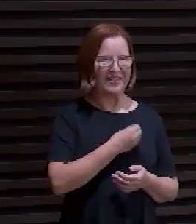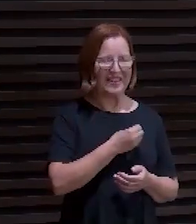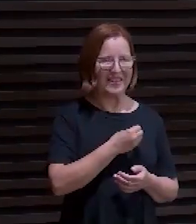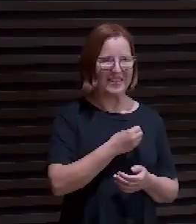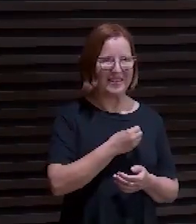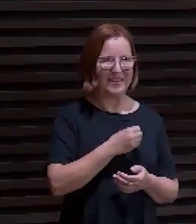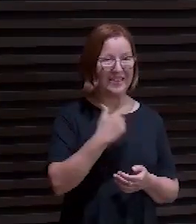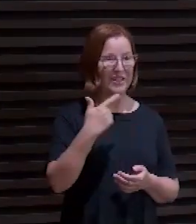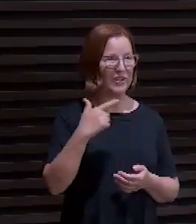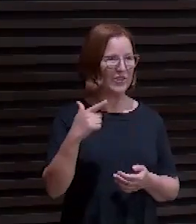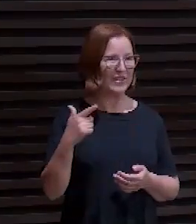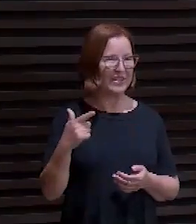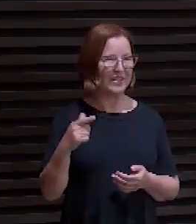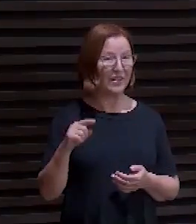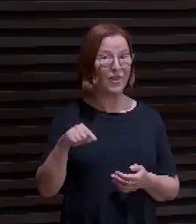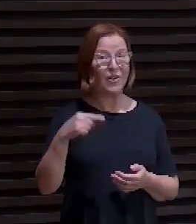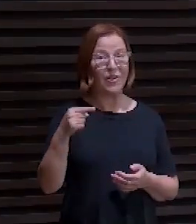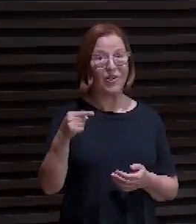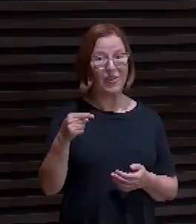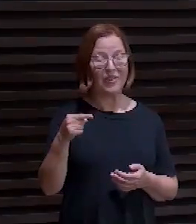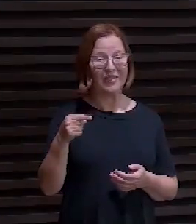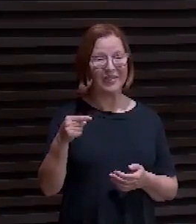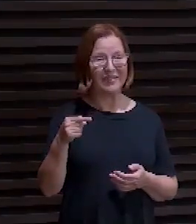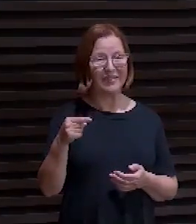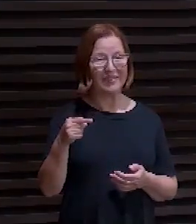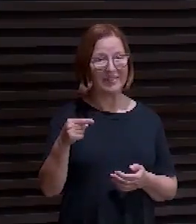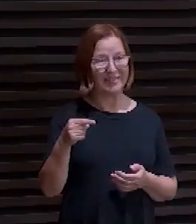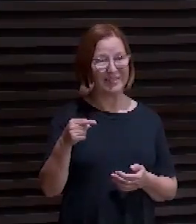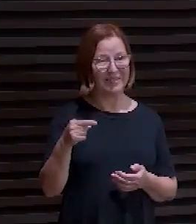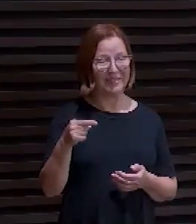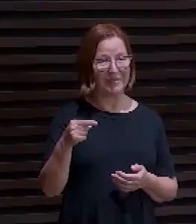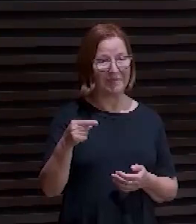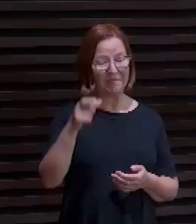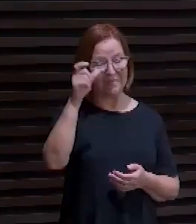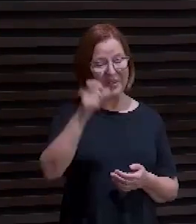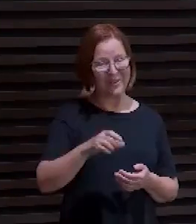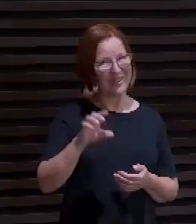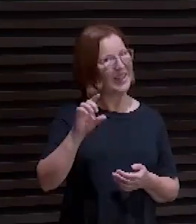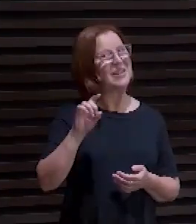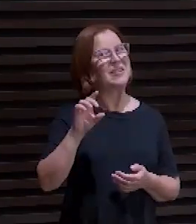Eu não tenho outra consideração a não ser Jesus Cristo.